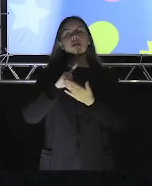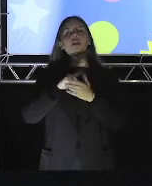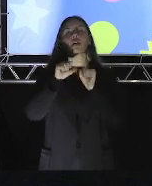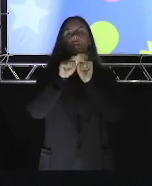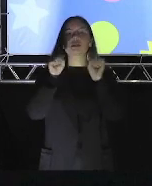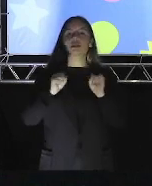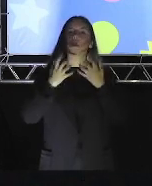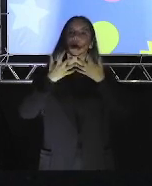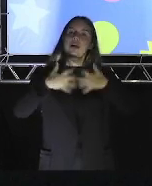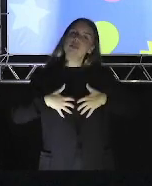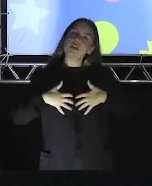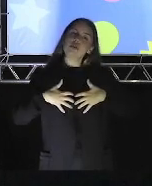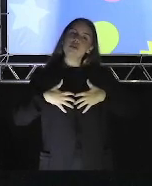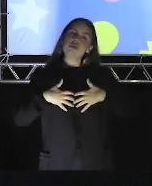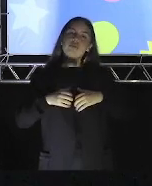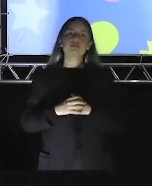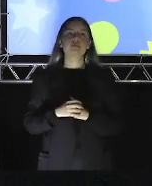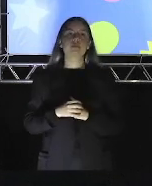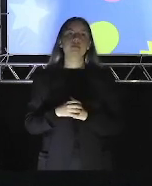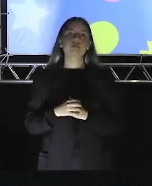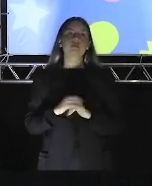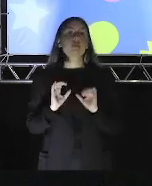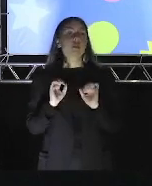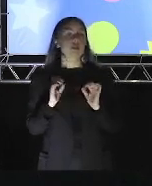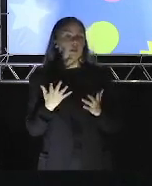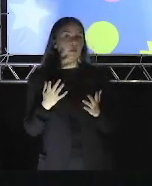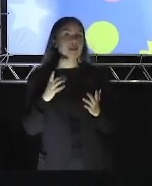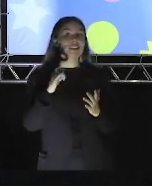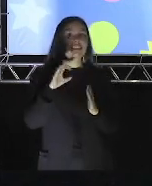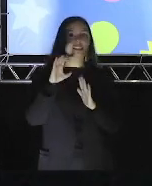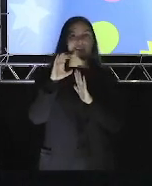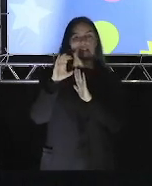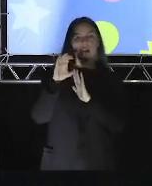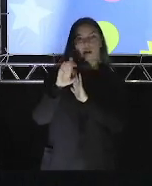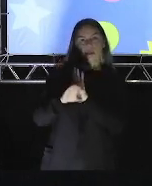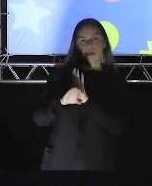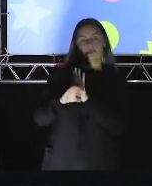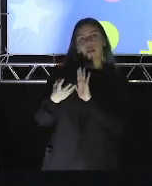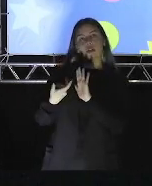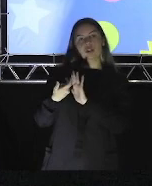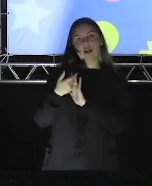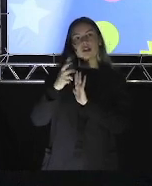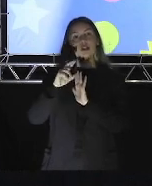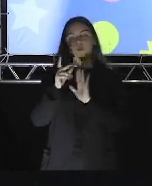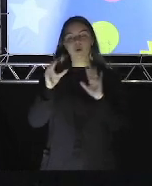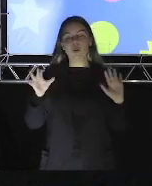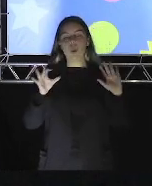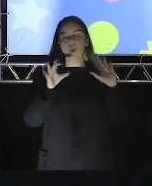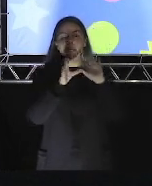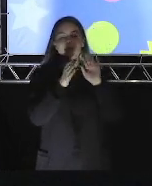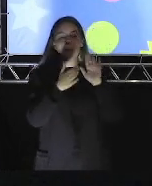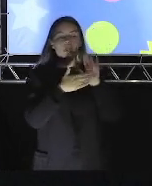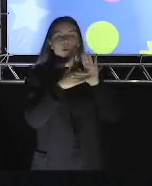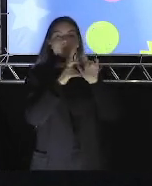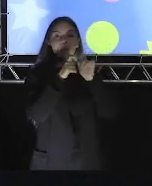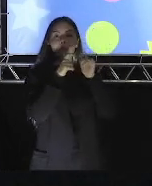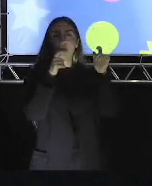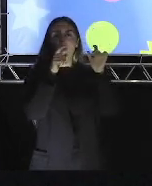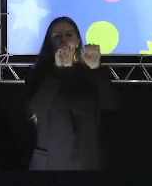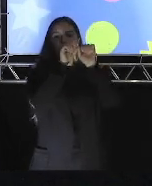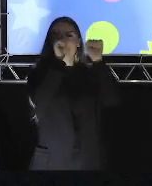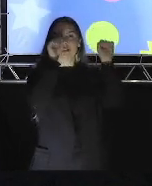e eficiente. Então, se o capítulo de agilidade ele não está conectado com o propósito maior da